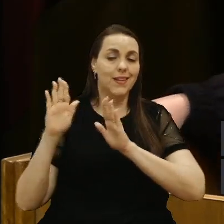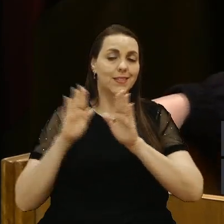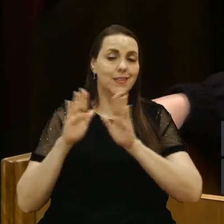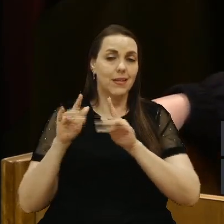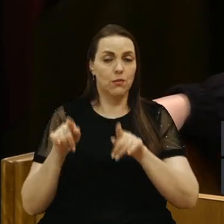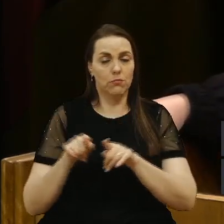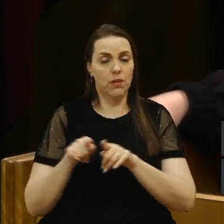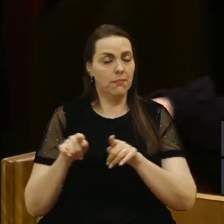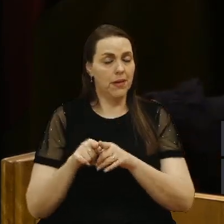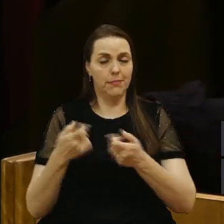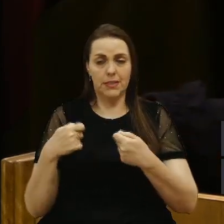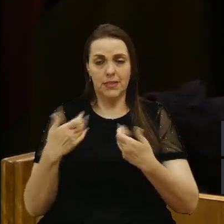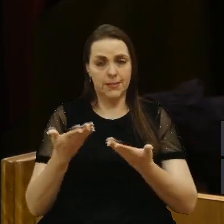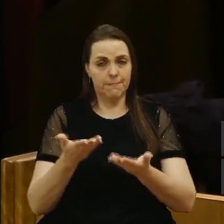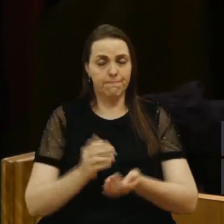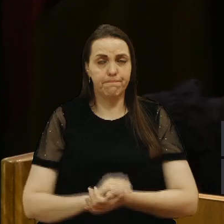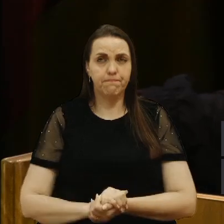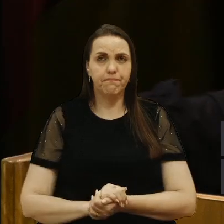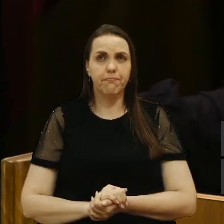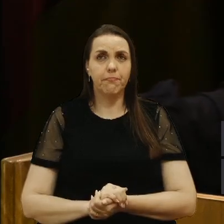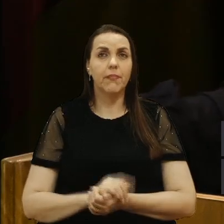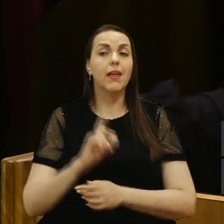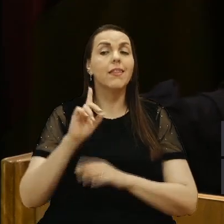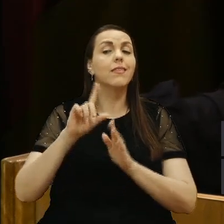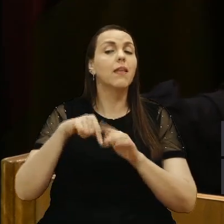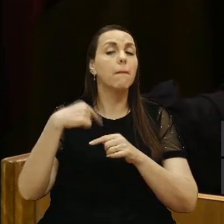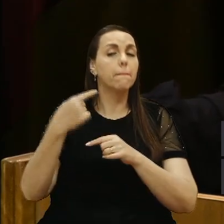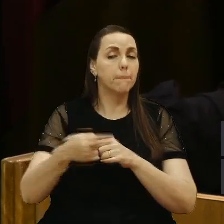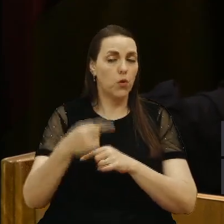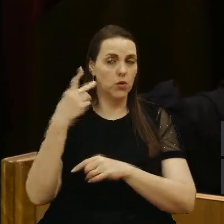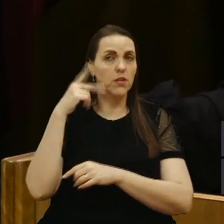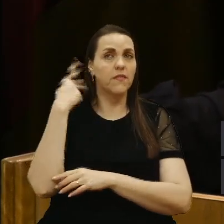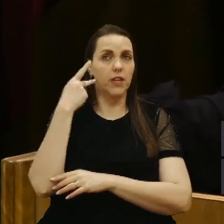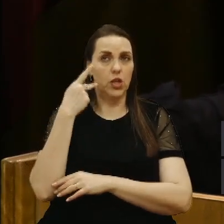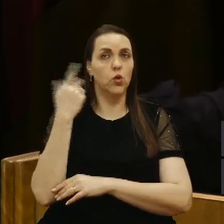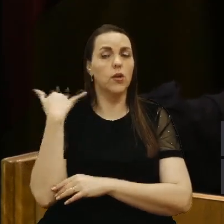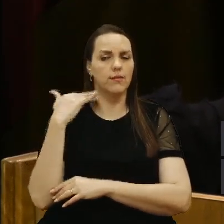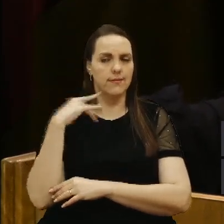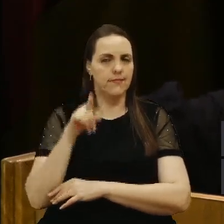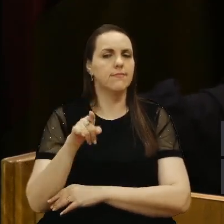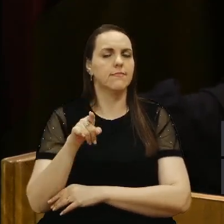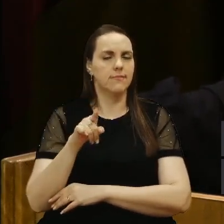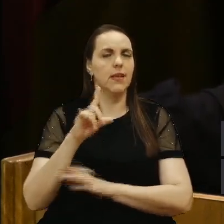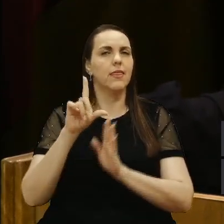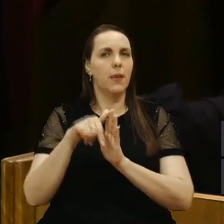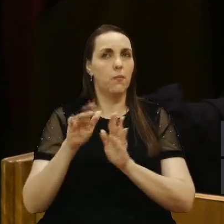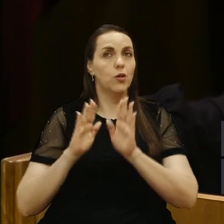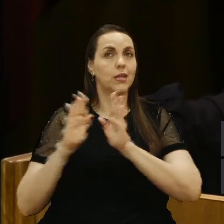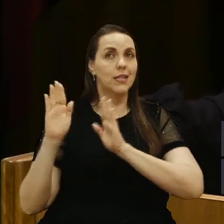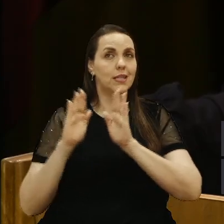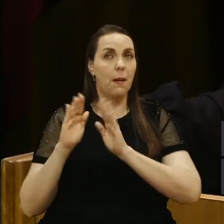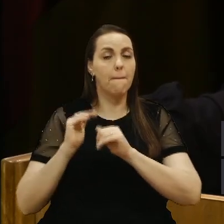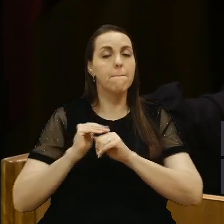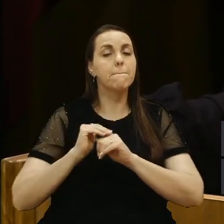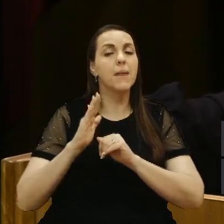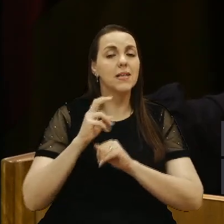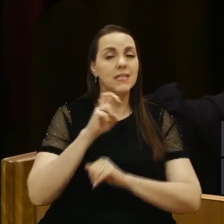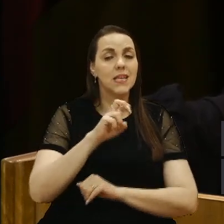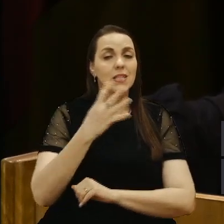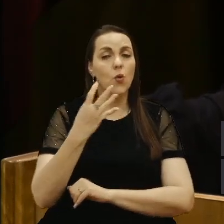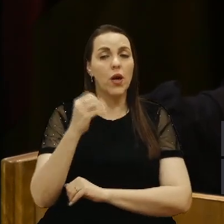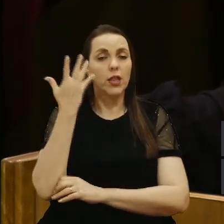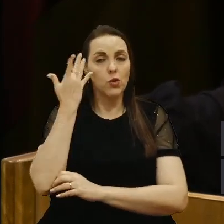Até porque, vereadora Andressa, depois da licitação lançada, ainda vai mais 540 dias para a entrega